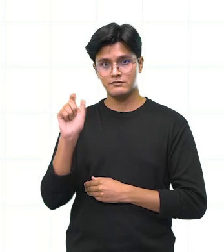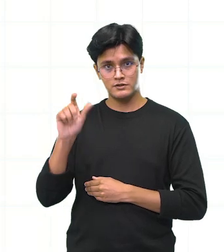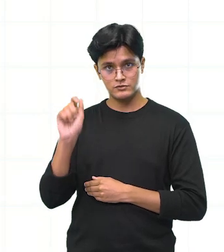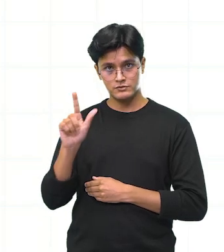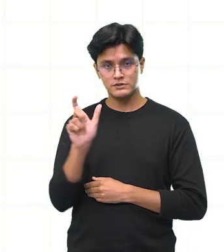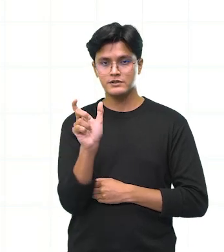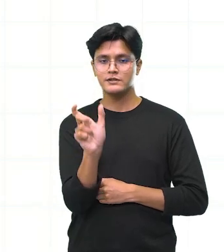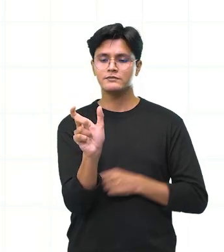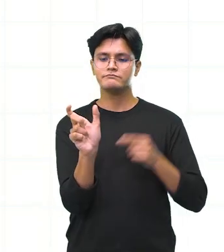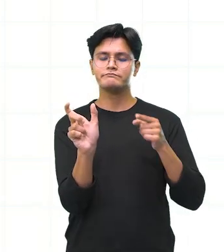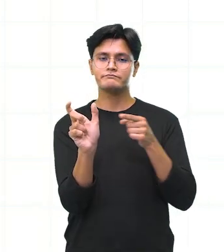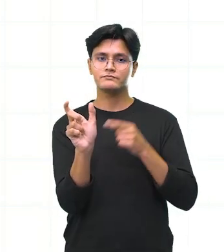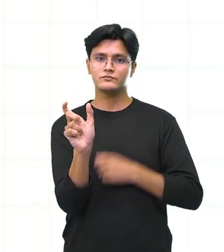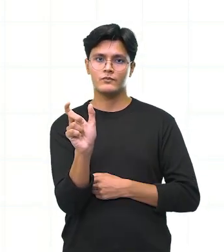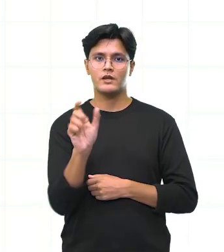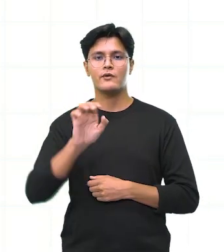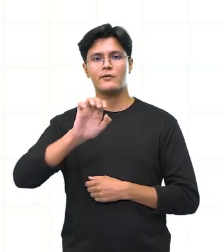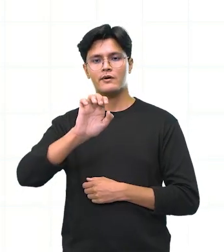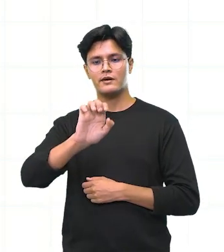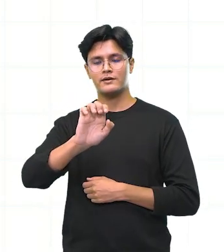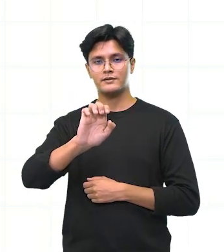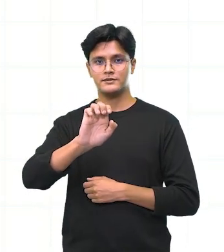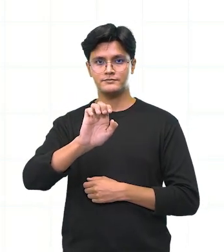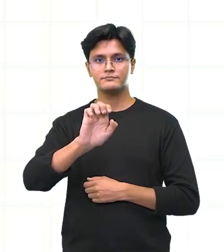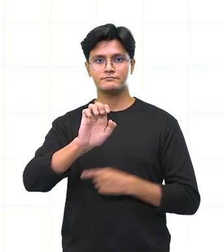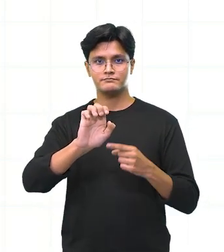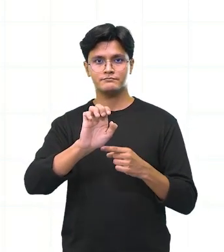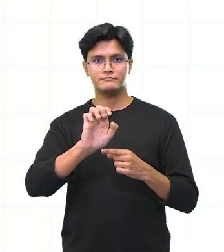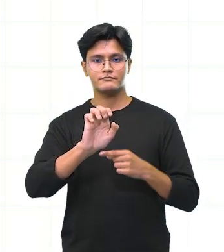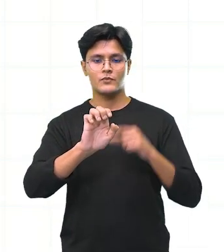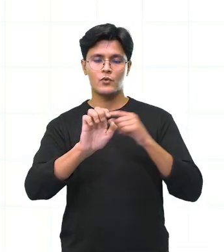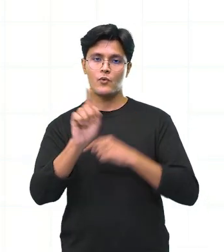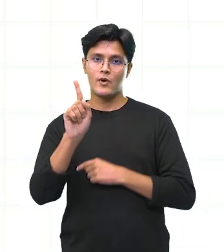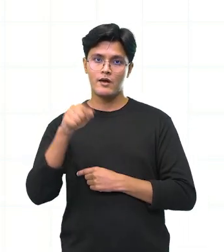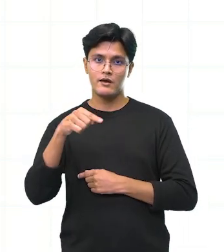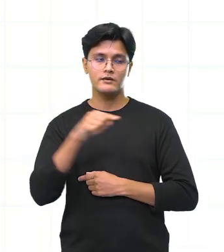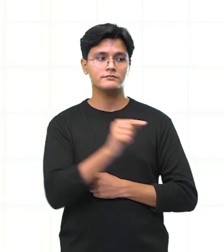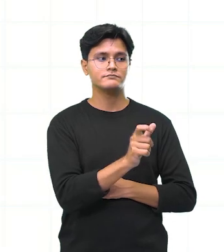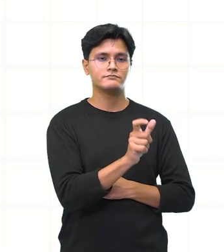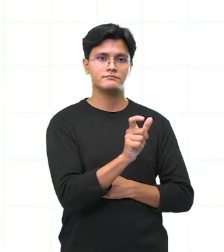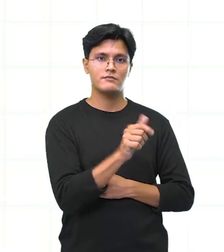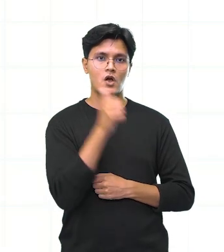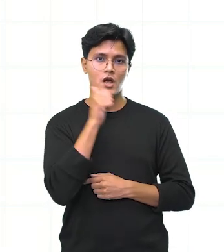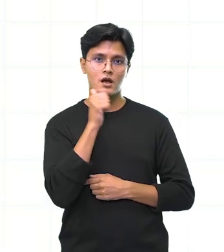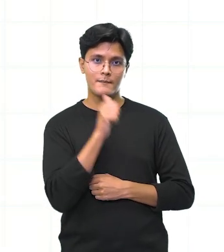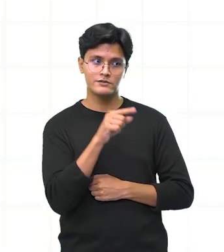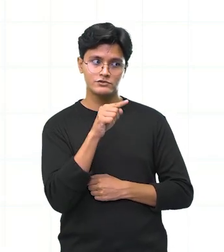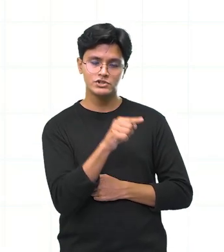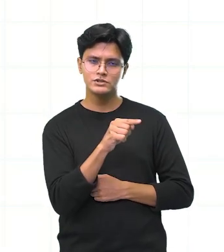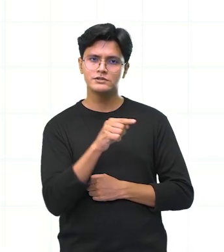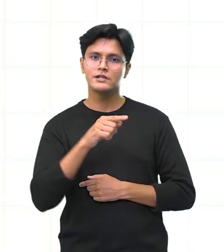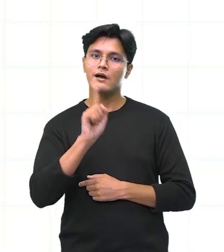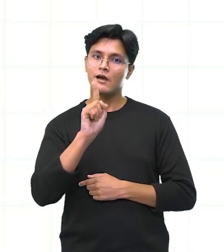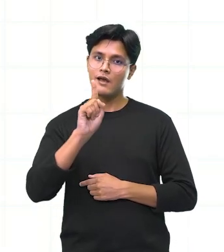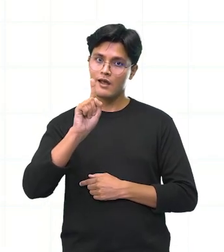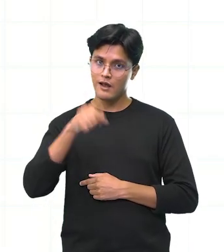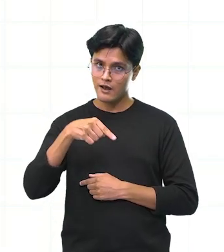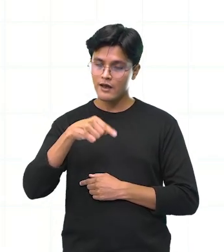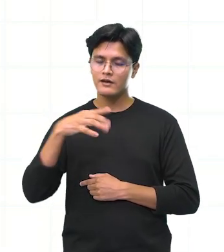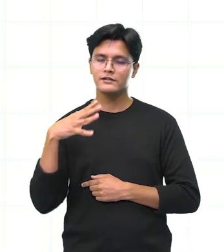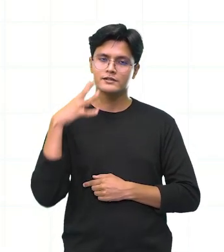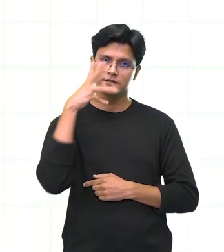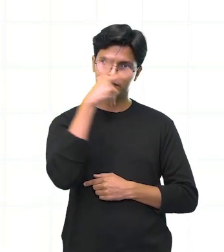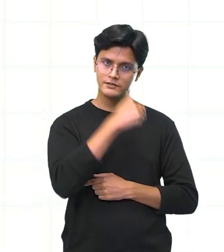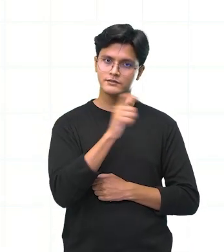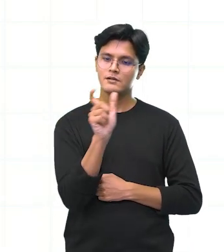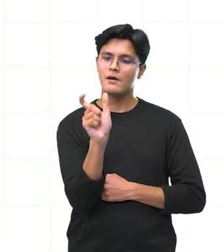de vermelho. O é, né? A menina é linda. Um verbo. Ok? Se